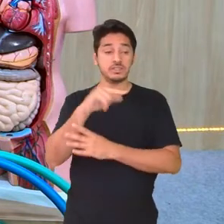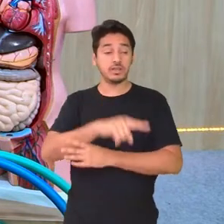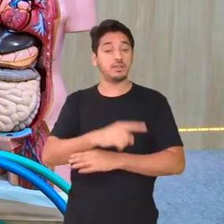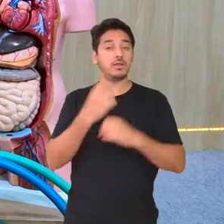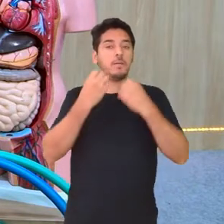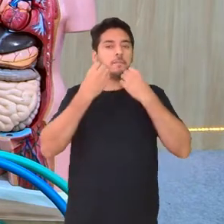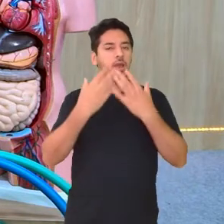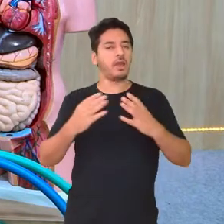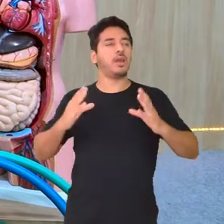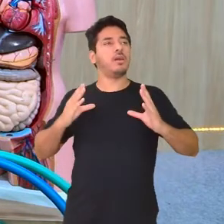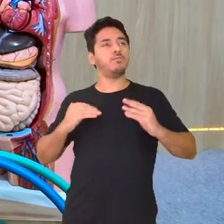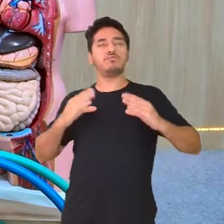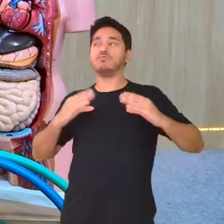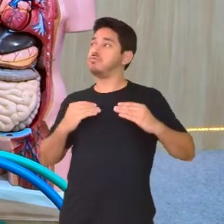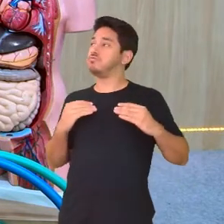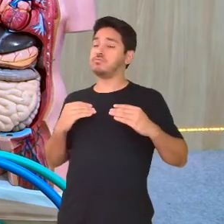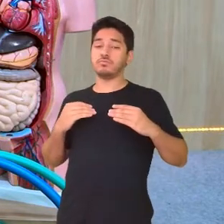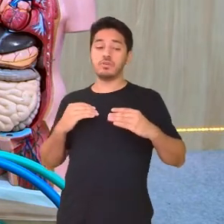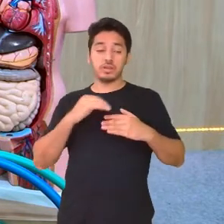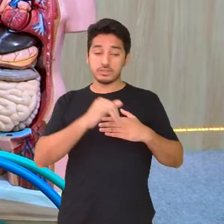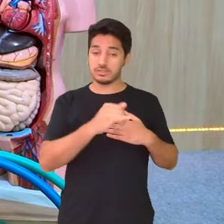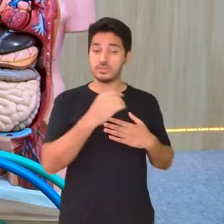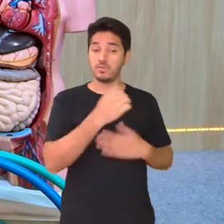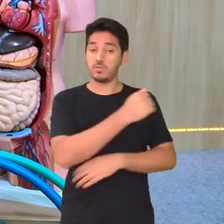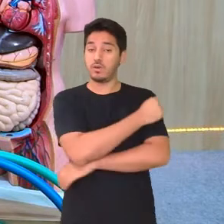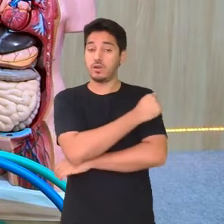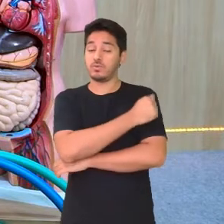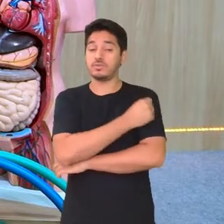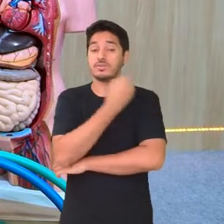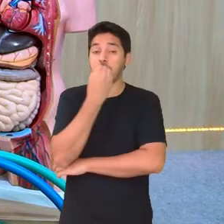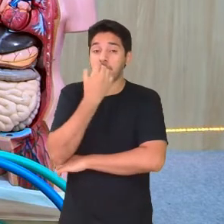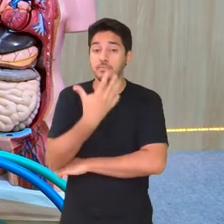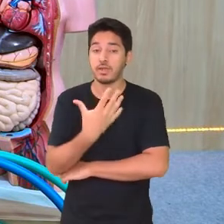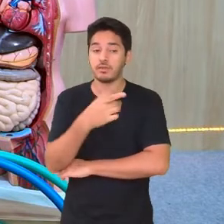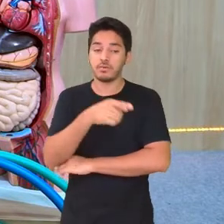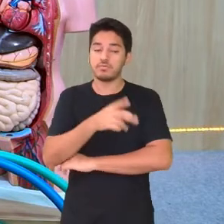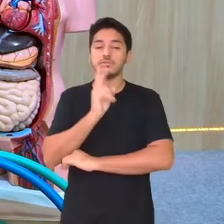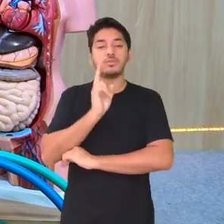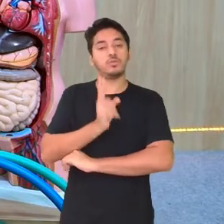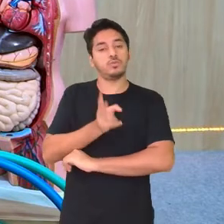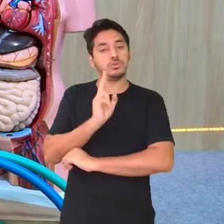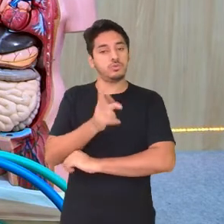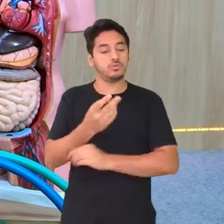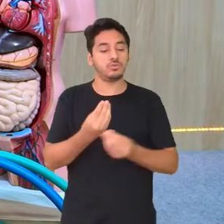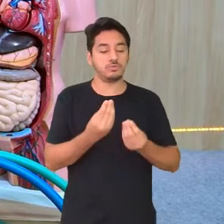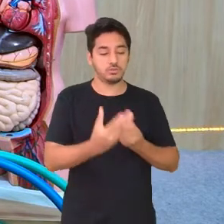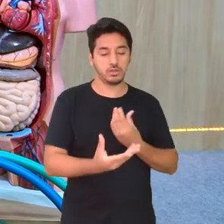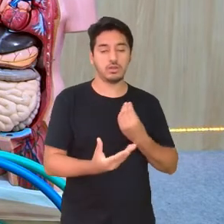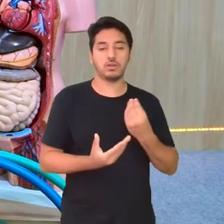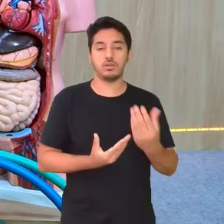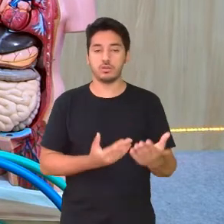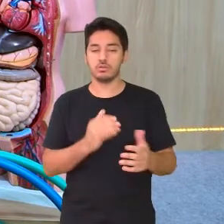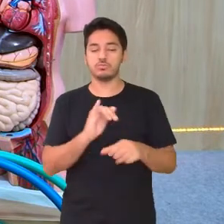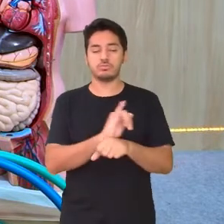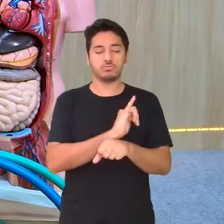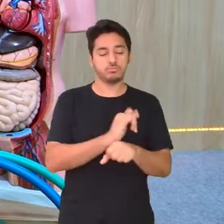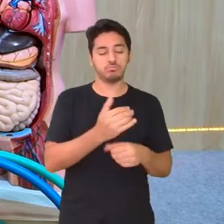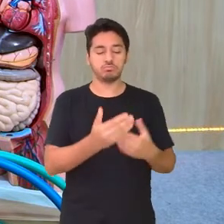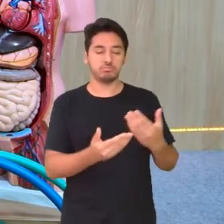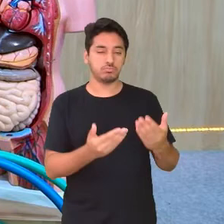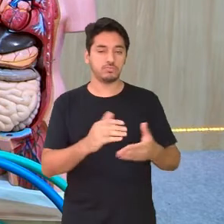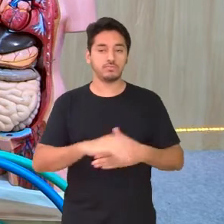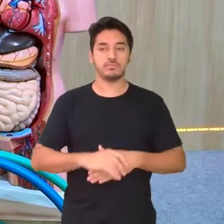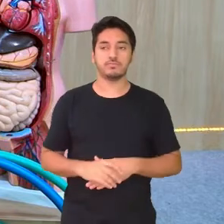confortável, se o estudante está confortável, para poder você continuar oferecendo de maneira muito